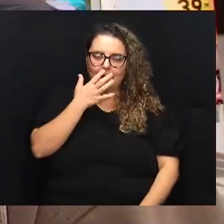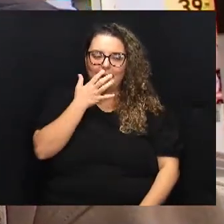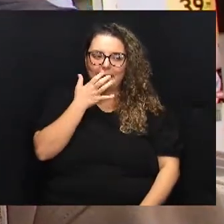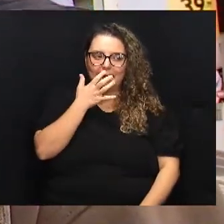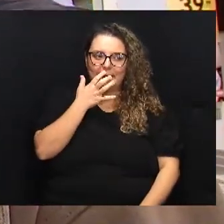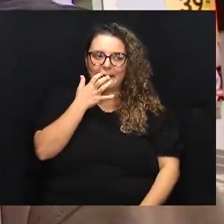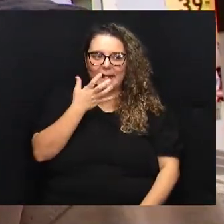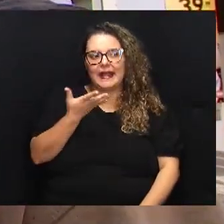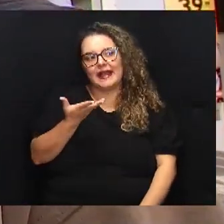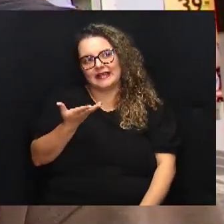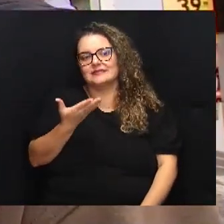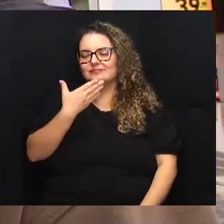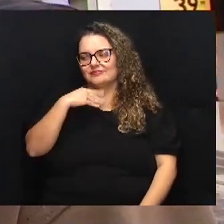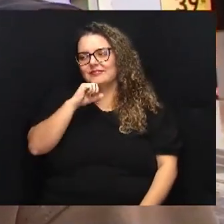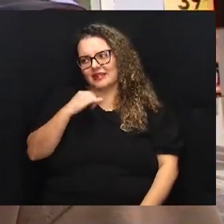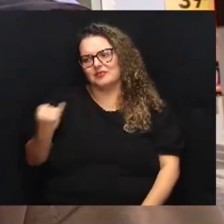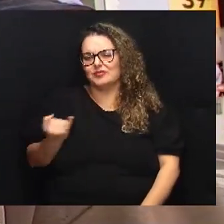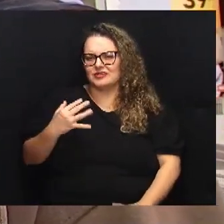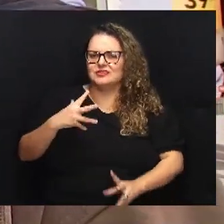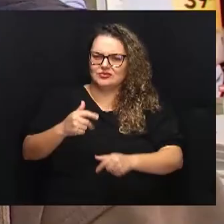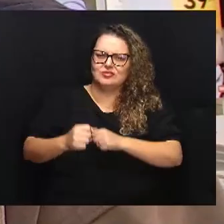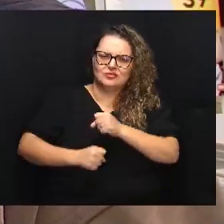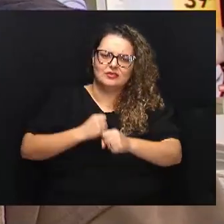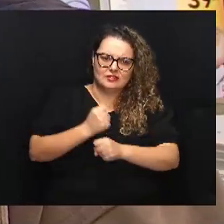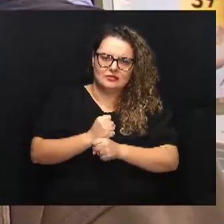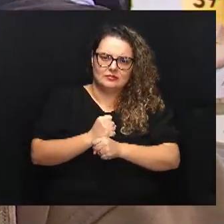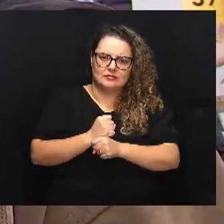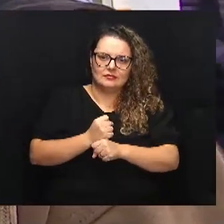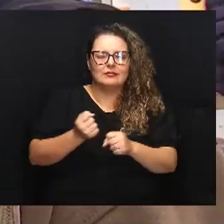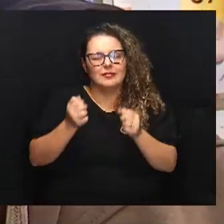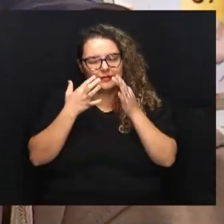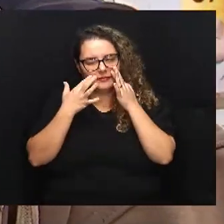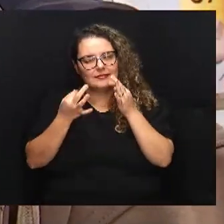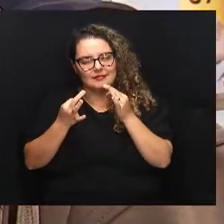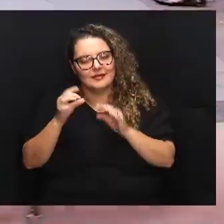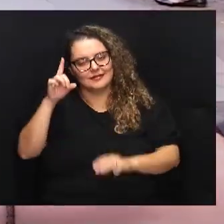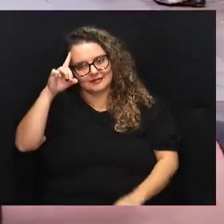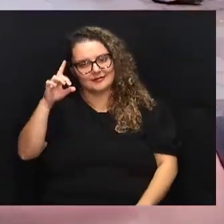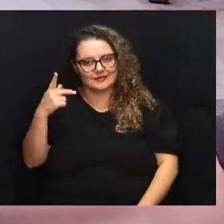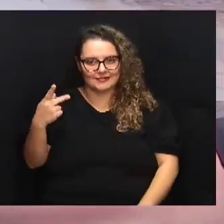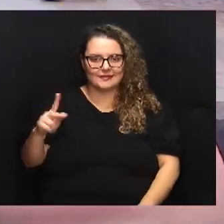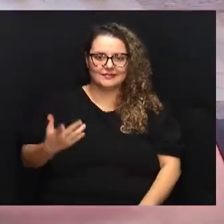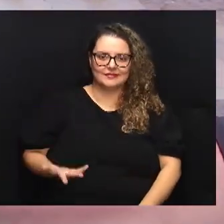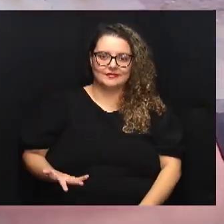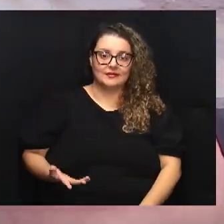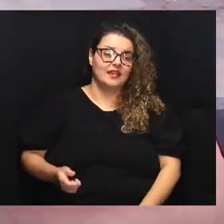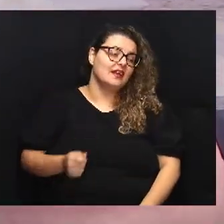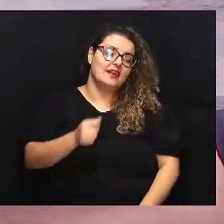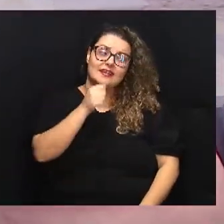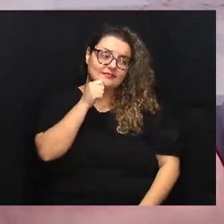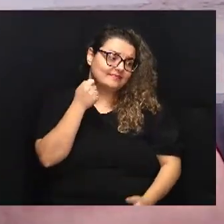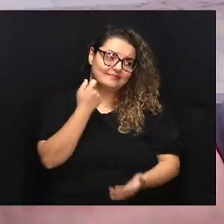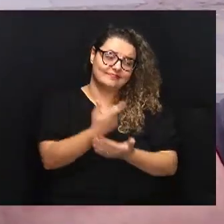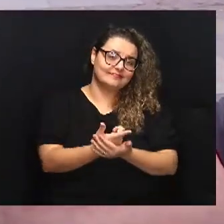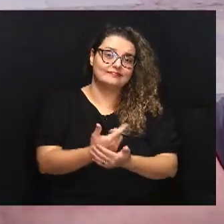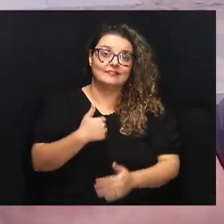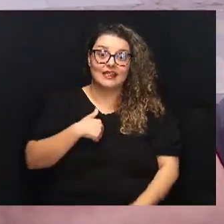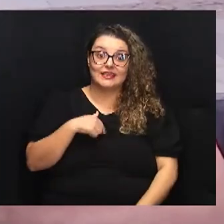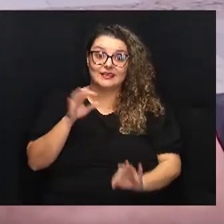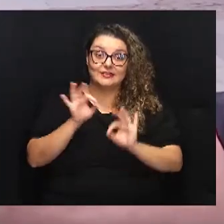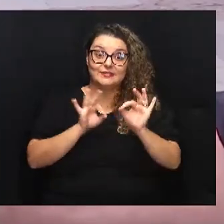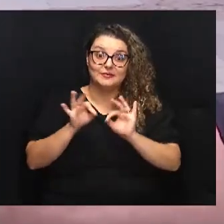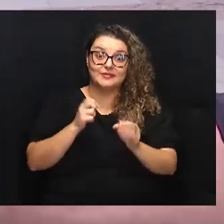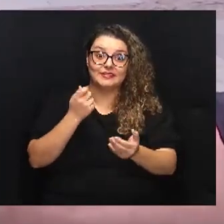muito importante todo ano, né? Mas a gente tem que dar uma atenção especial para ele no dia dele, né? Ainda não comprei, mas eu estou com planos de